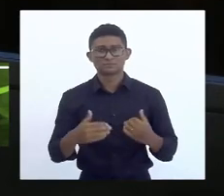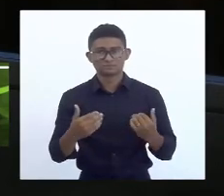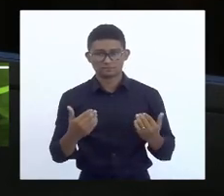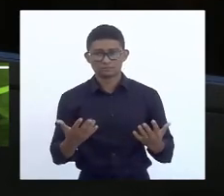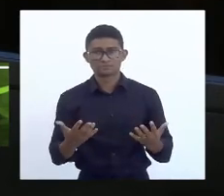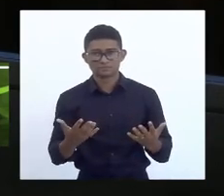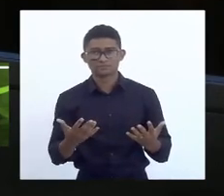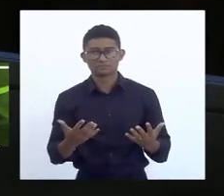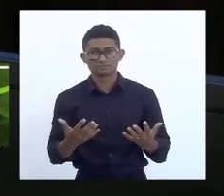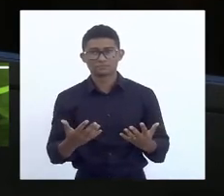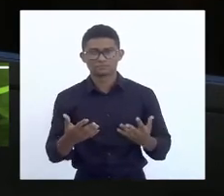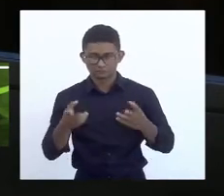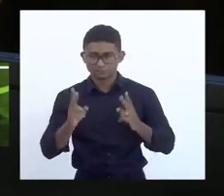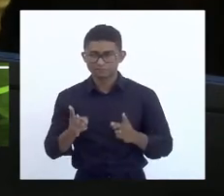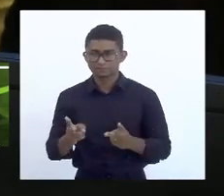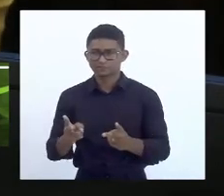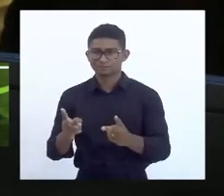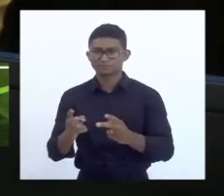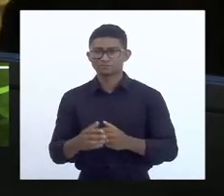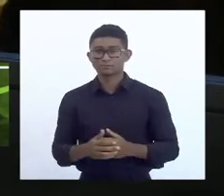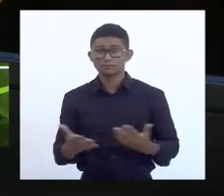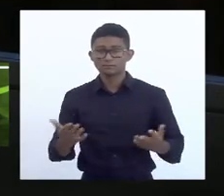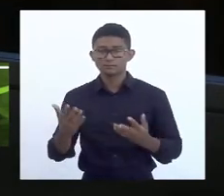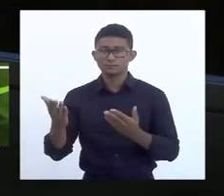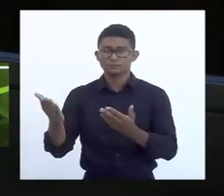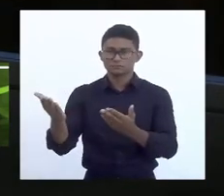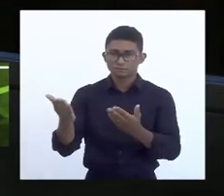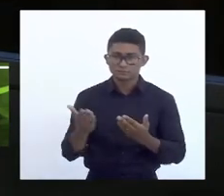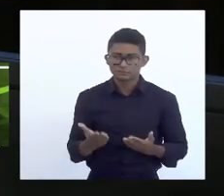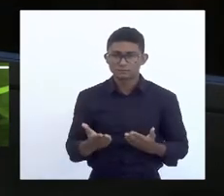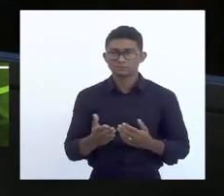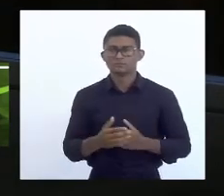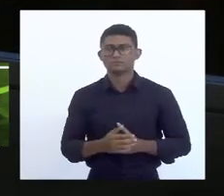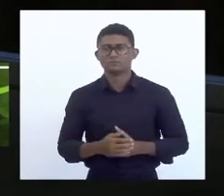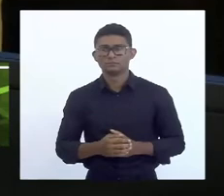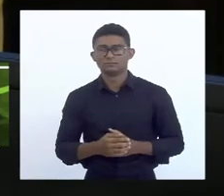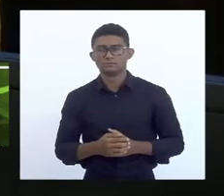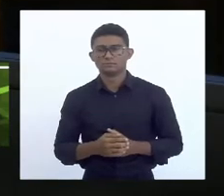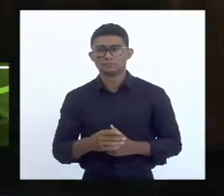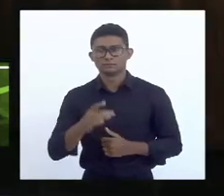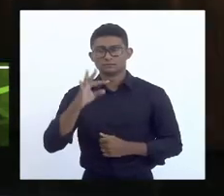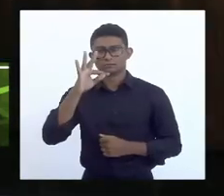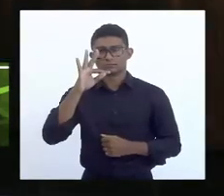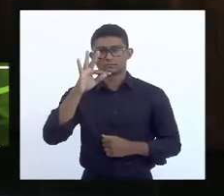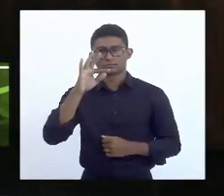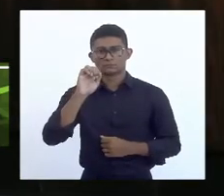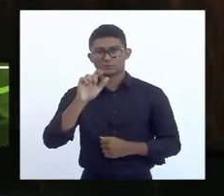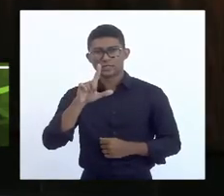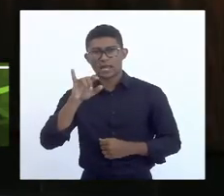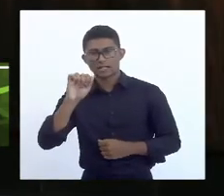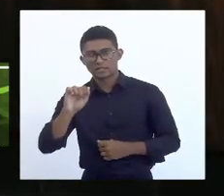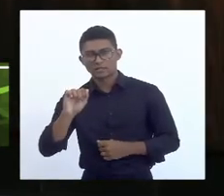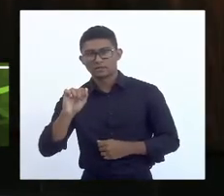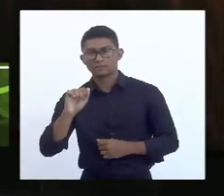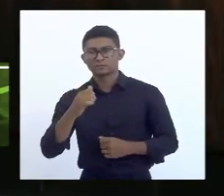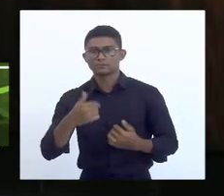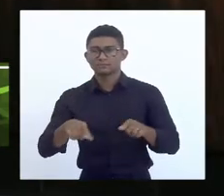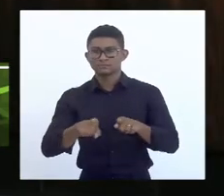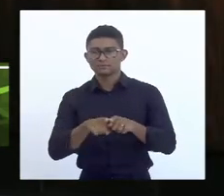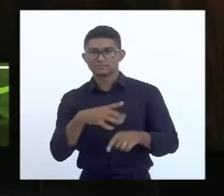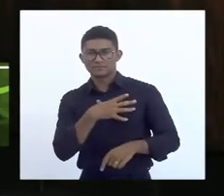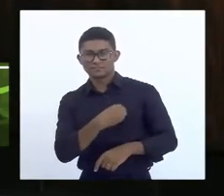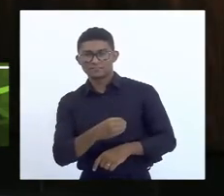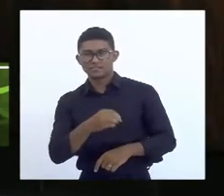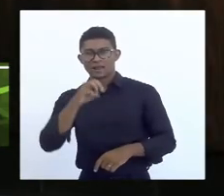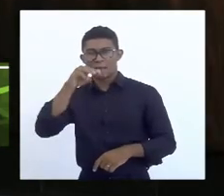à política. Sigamos. Vou chamar agora a nossa querida Talíria Petroni, acompanhada de sua filha Moana. Cadê